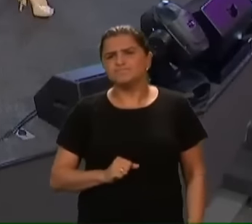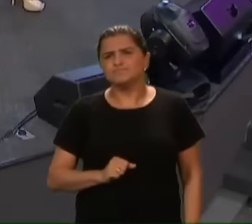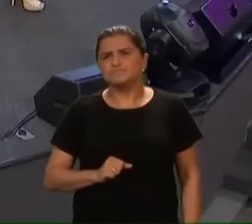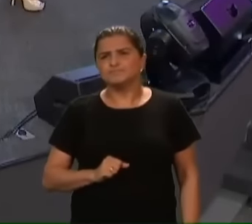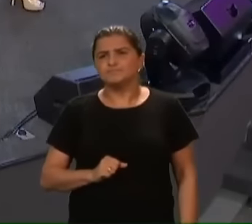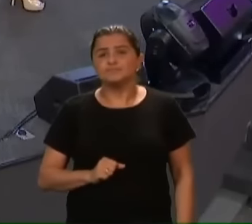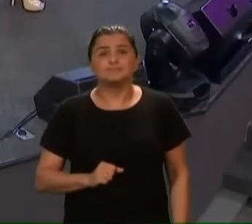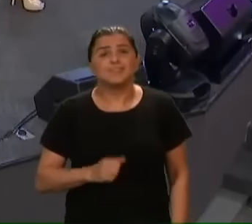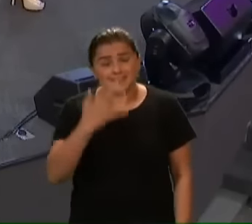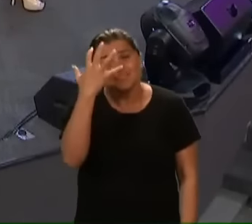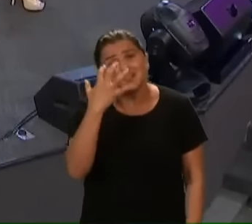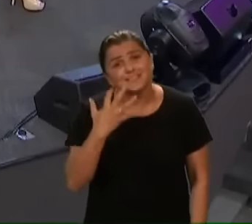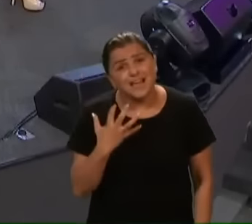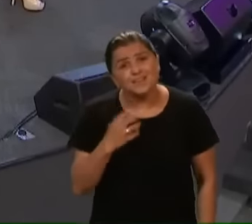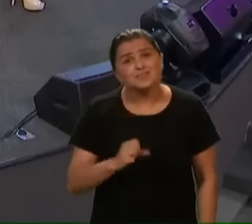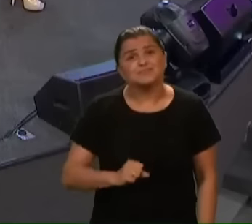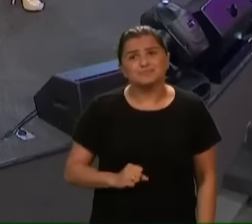Irmão, isso é muito sério.